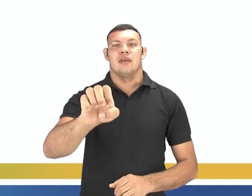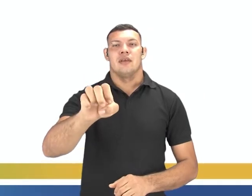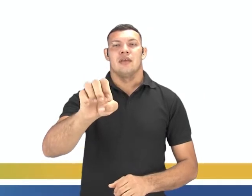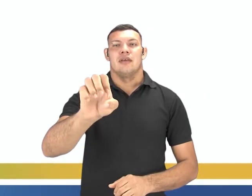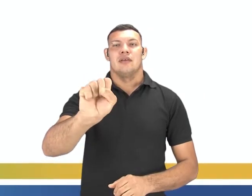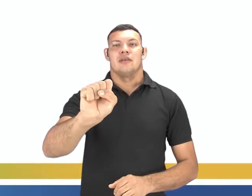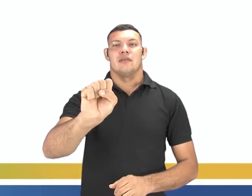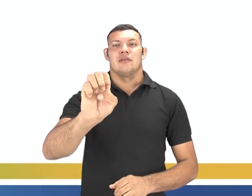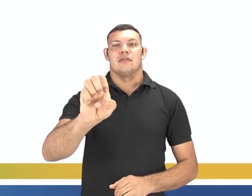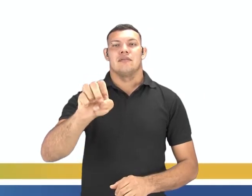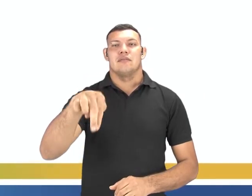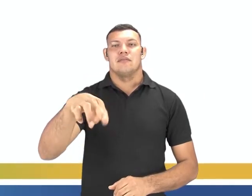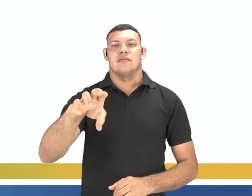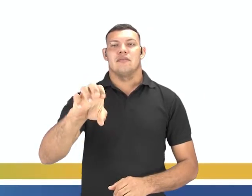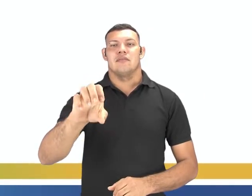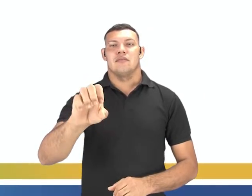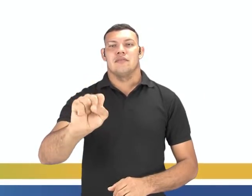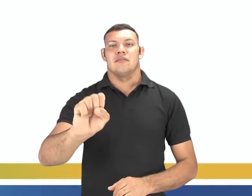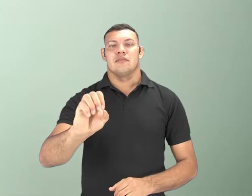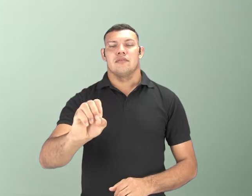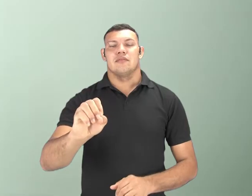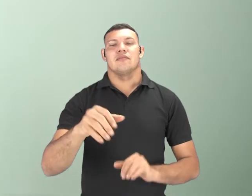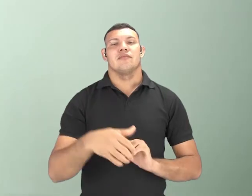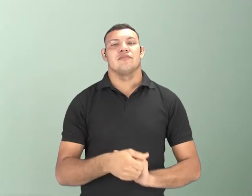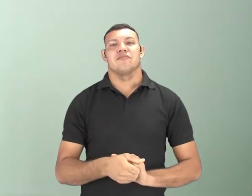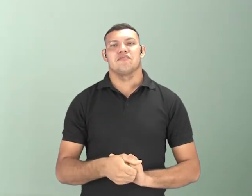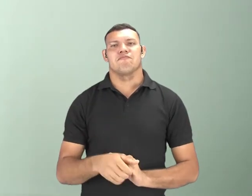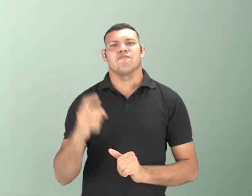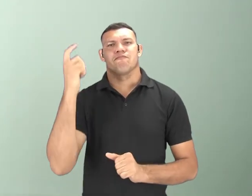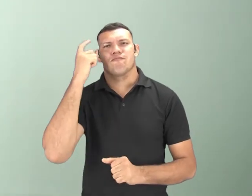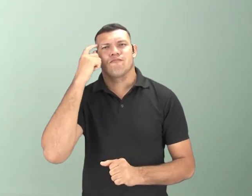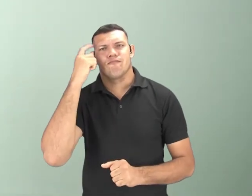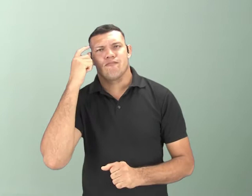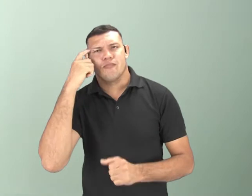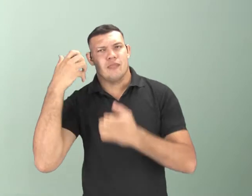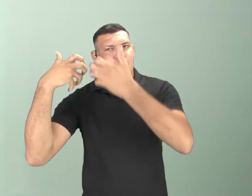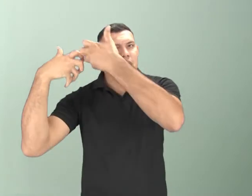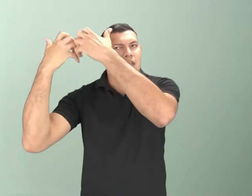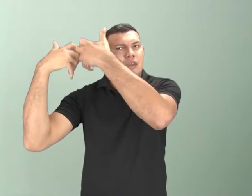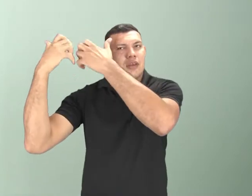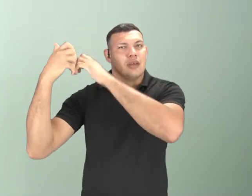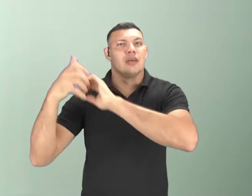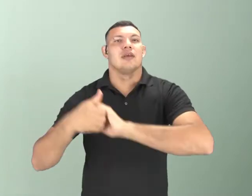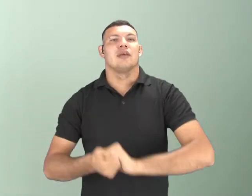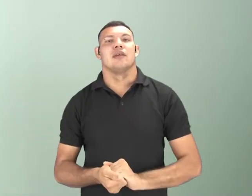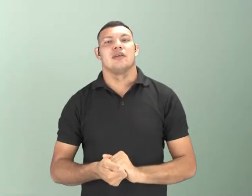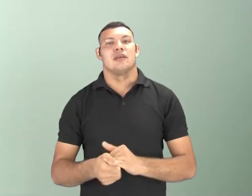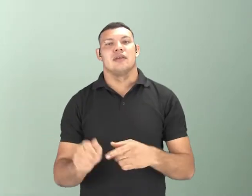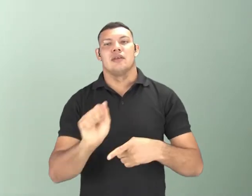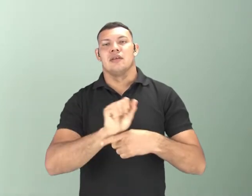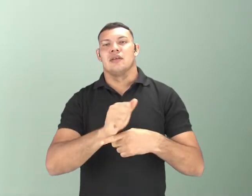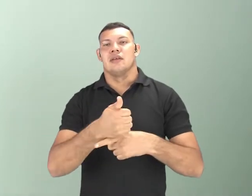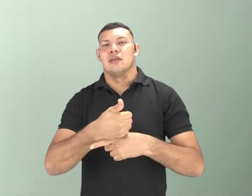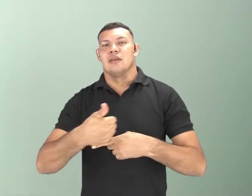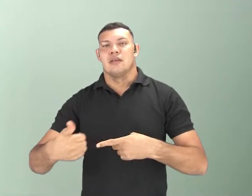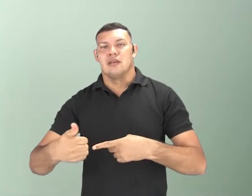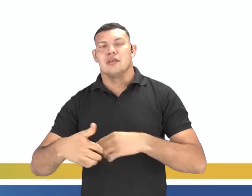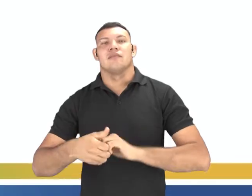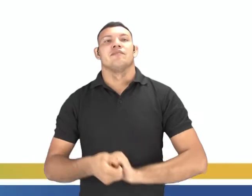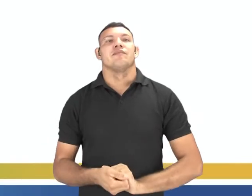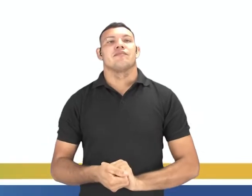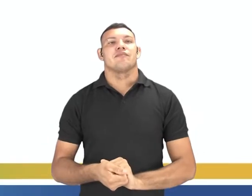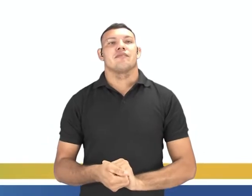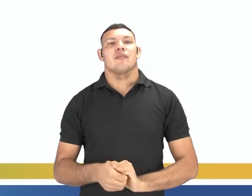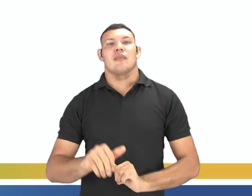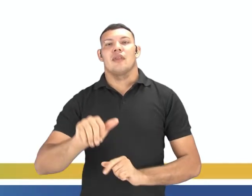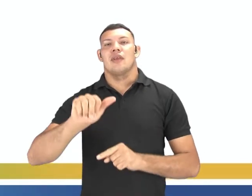senso, senso comum, não é? Apressar, marcar o preço.